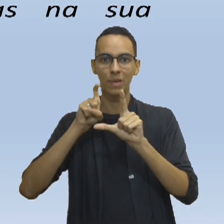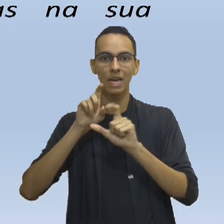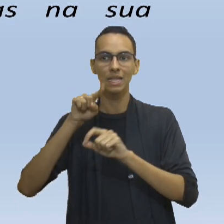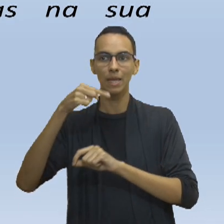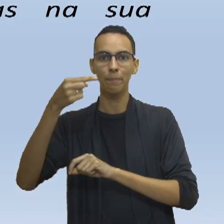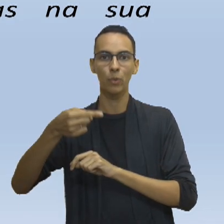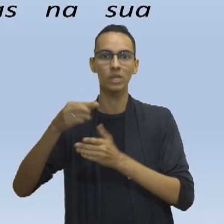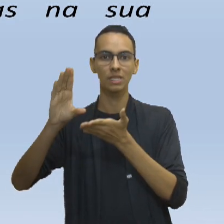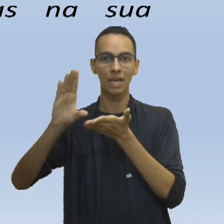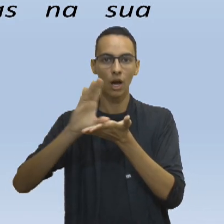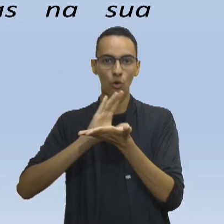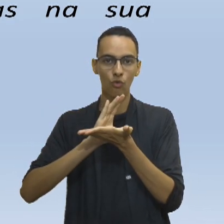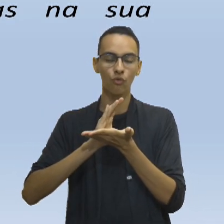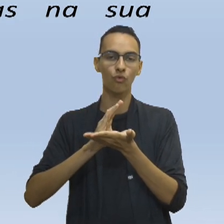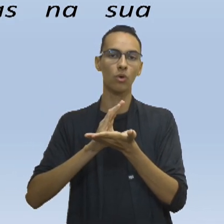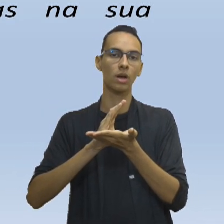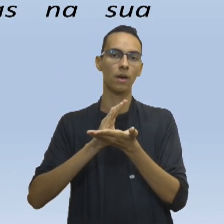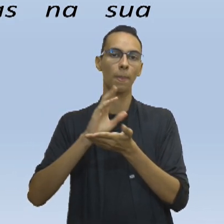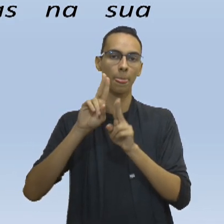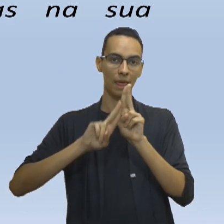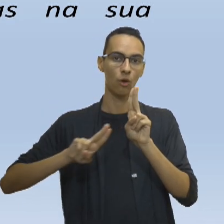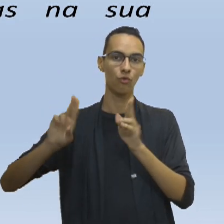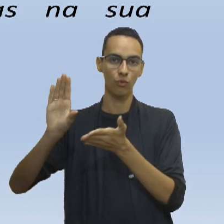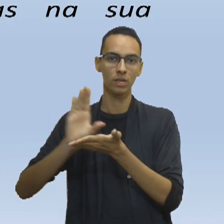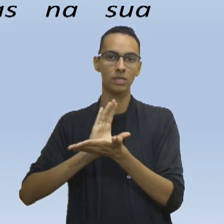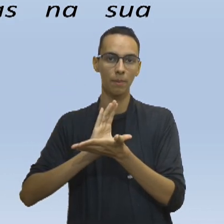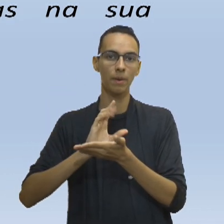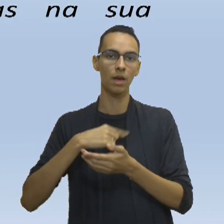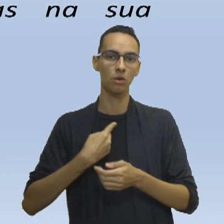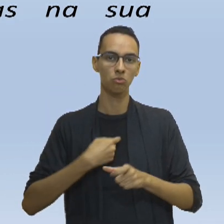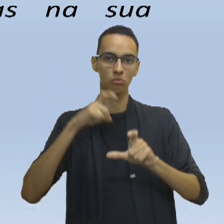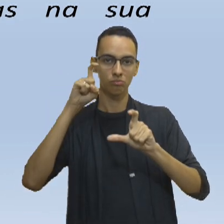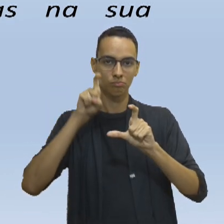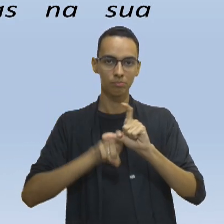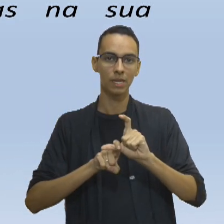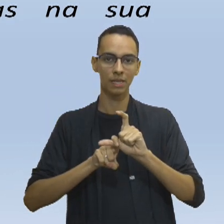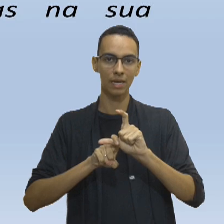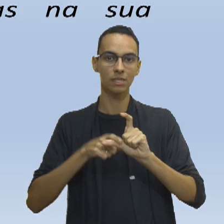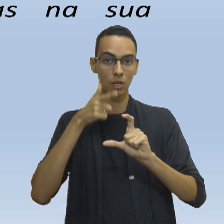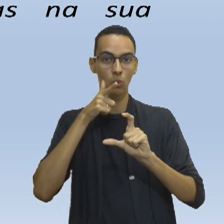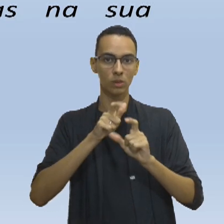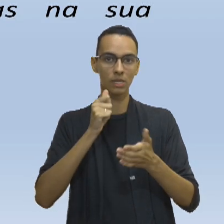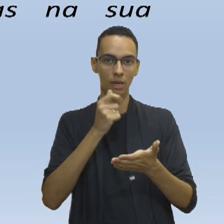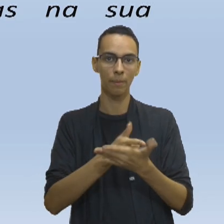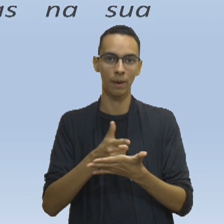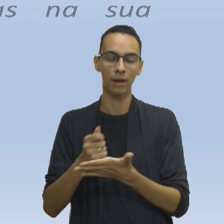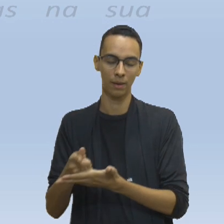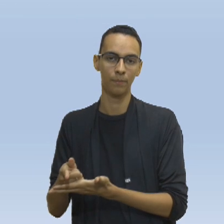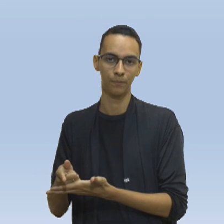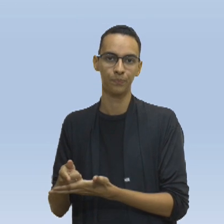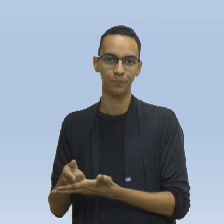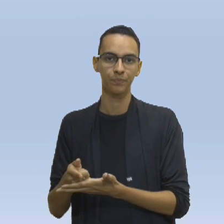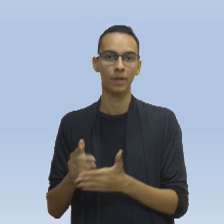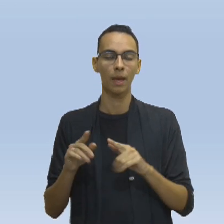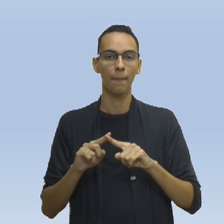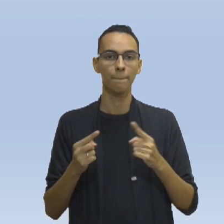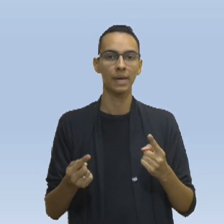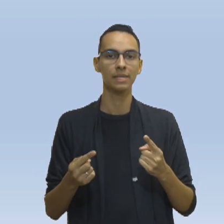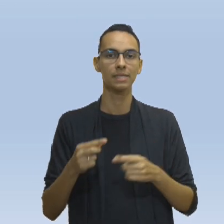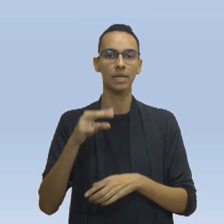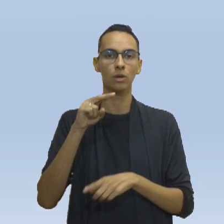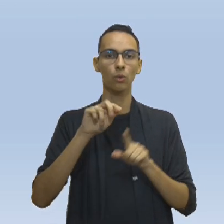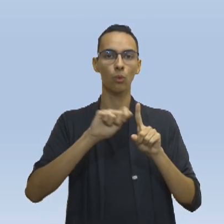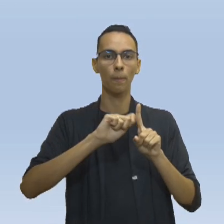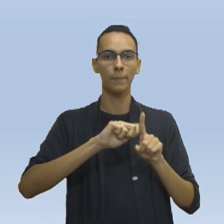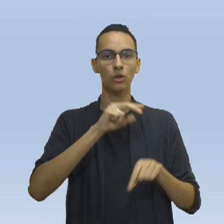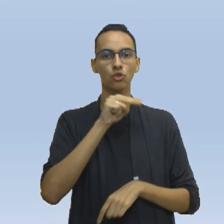né? Pode passar, por favor. E, em novembro de 2024, já